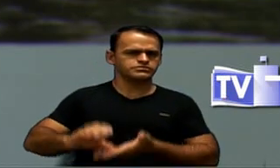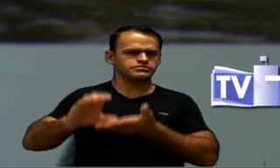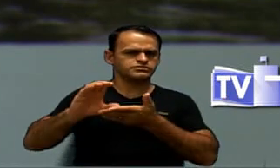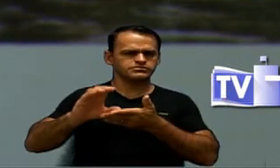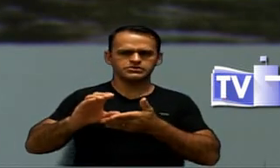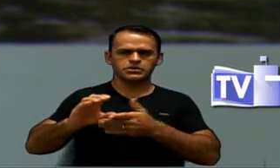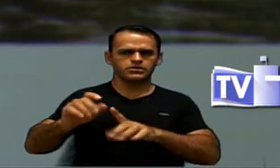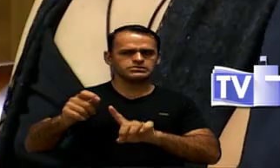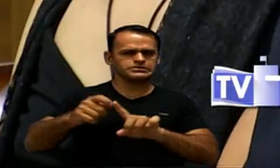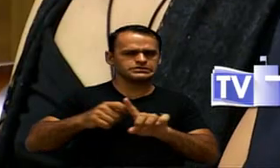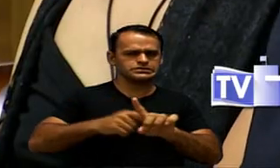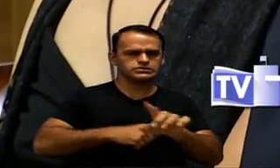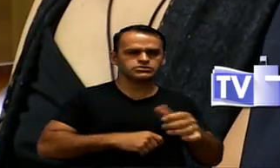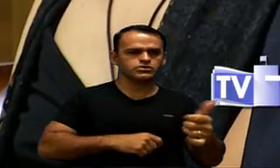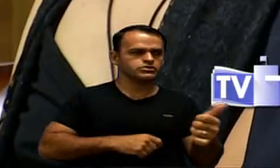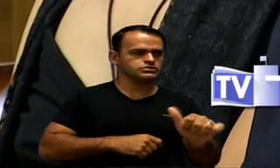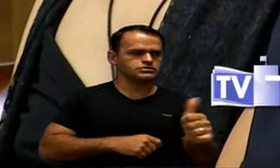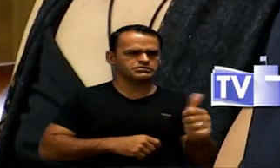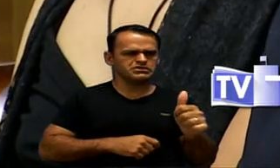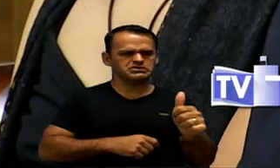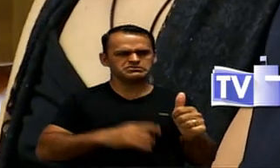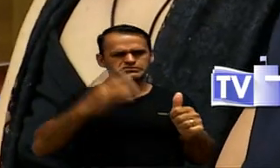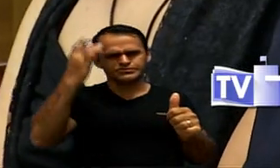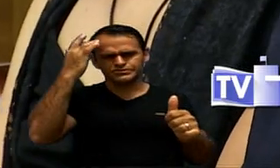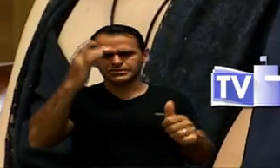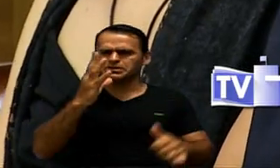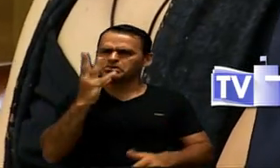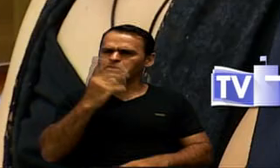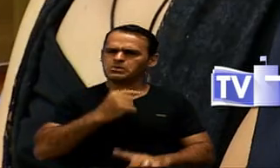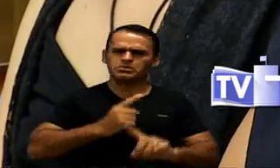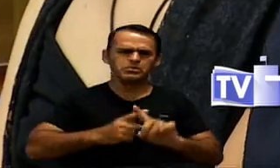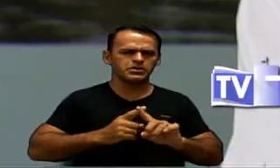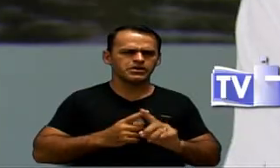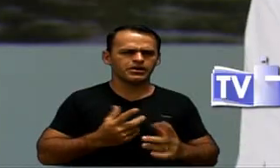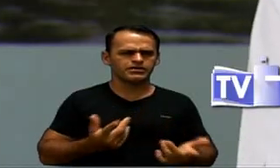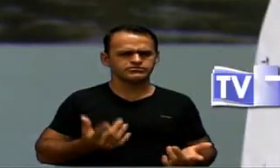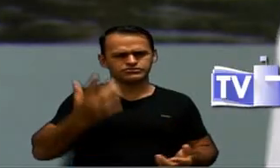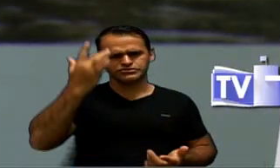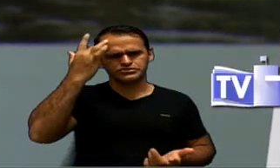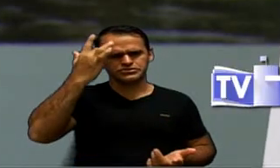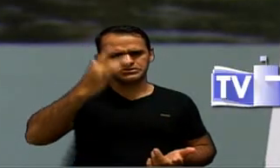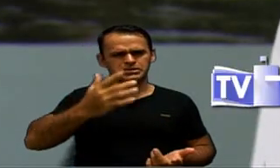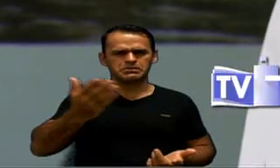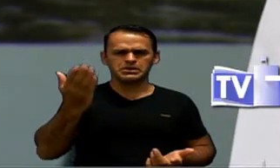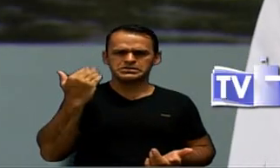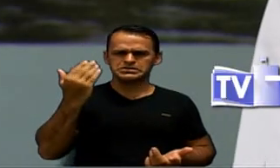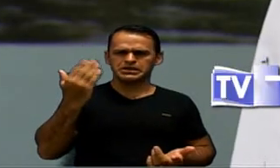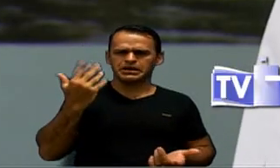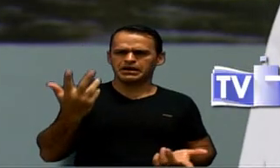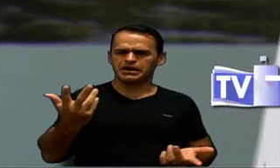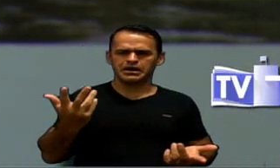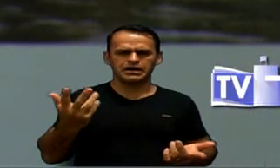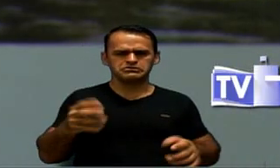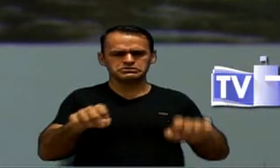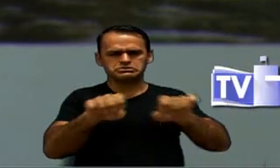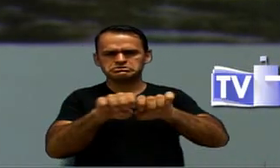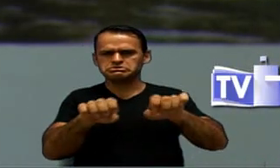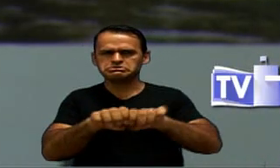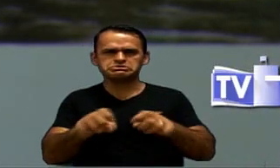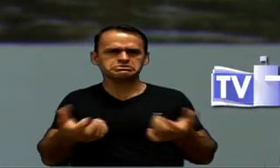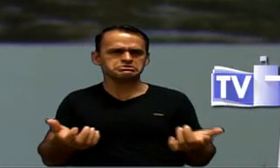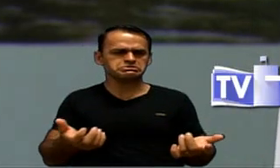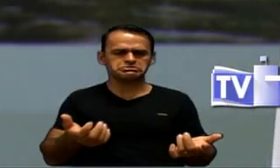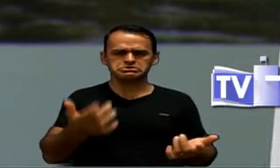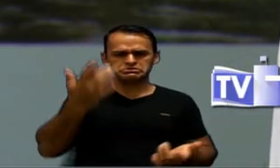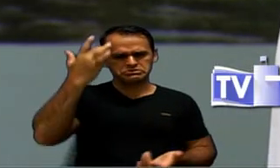11 meses? Eu não sei se é porque a gente não tinha tantas estruturas de atuação, ou o Conselho tinha